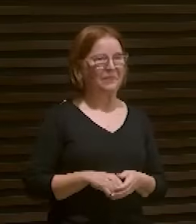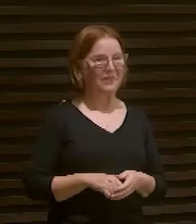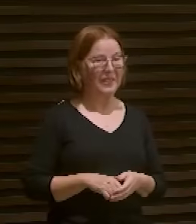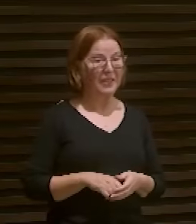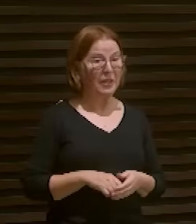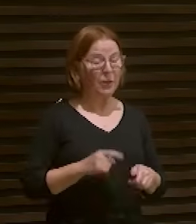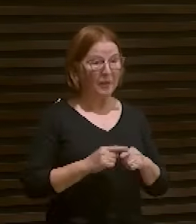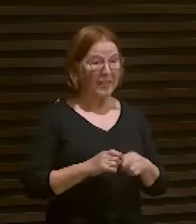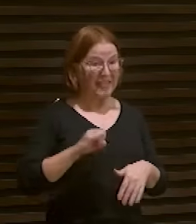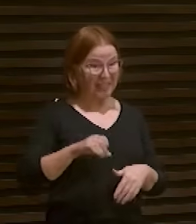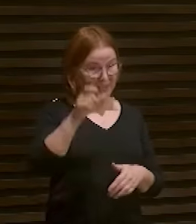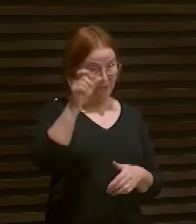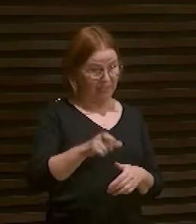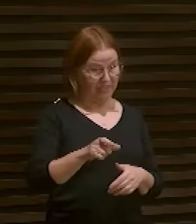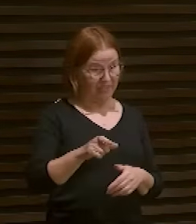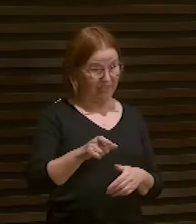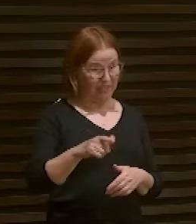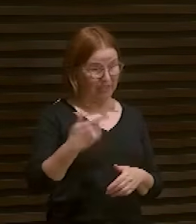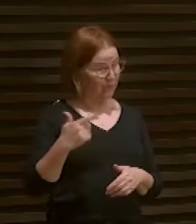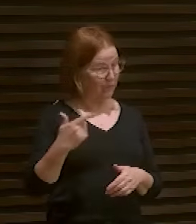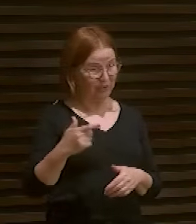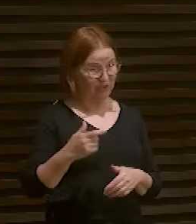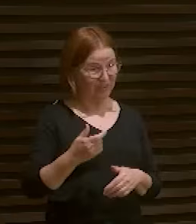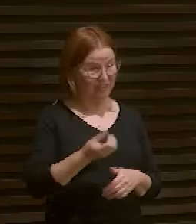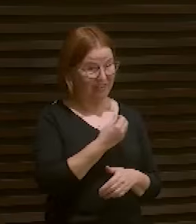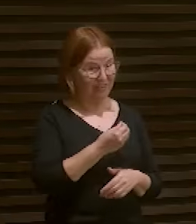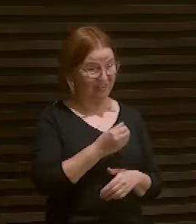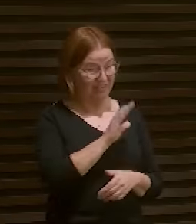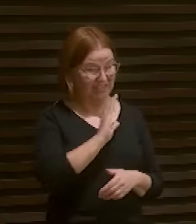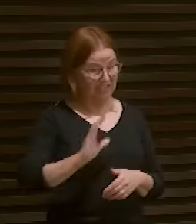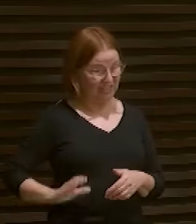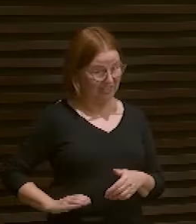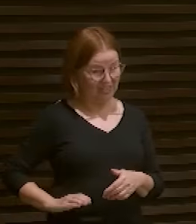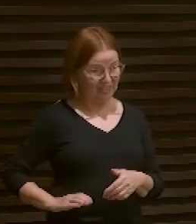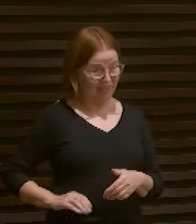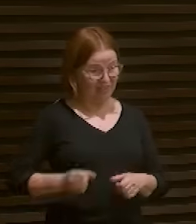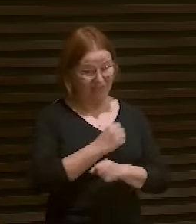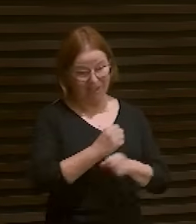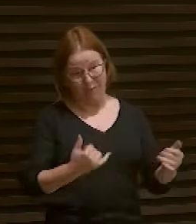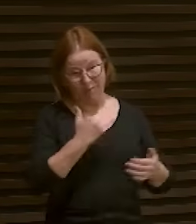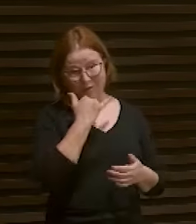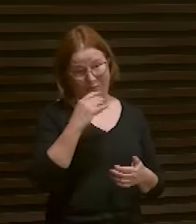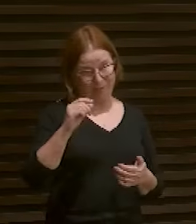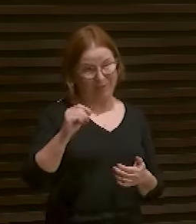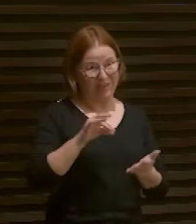de Cristo, não se meta a querer trabalhar com coisa do perdão que você não vai conseguir. Nós vamos pegar versículos aqui que